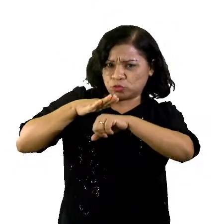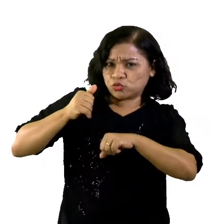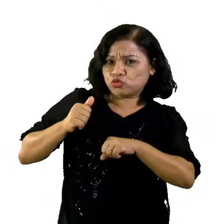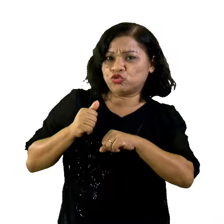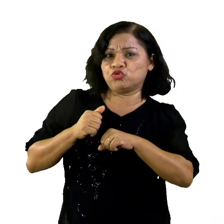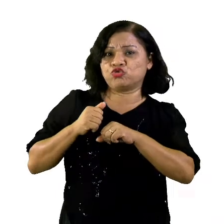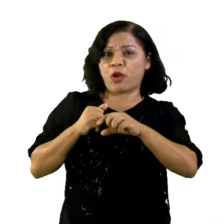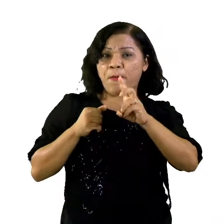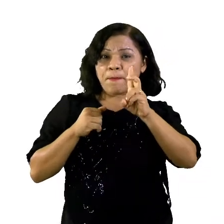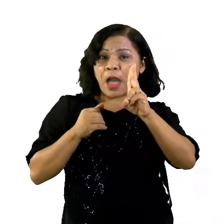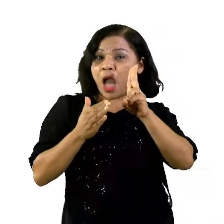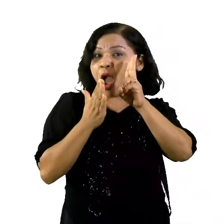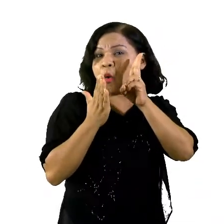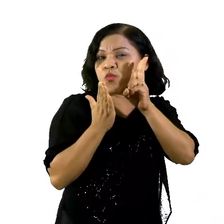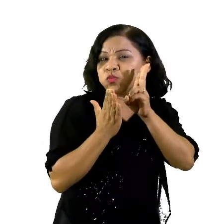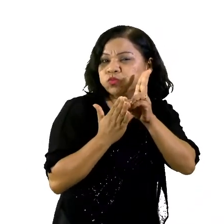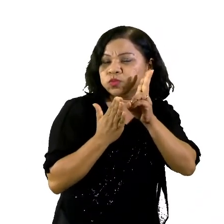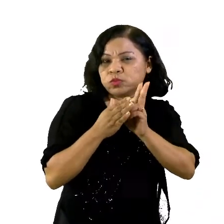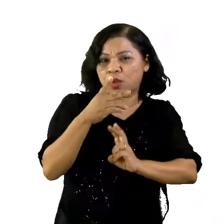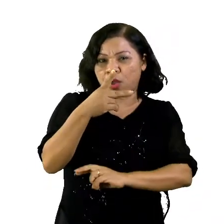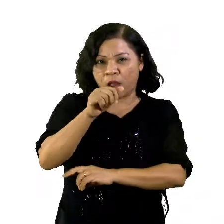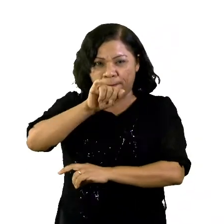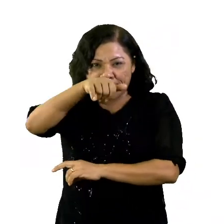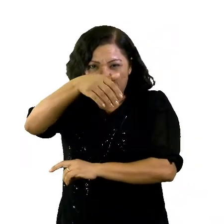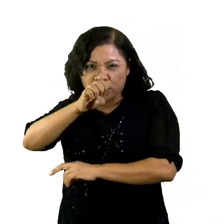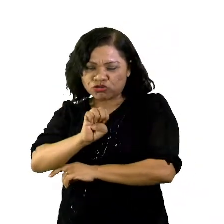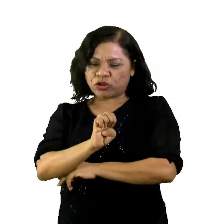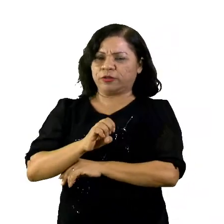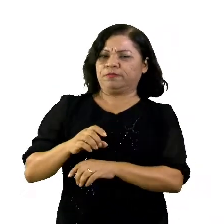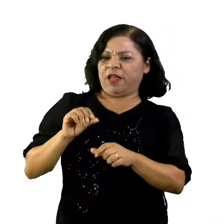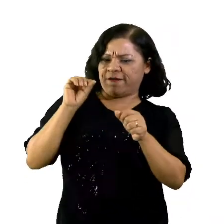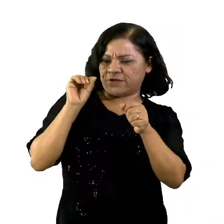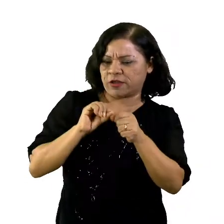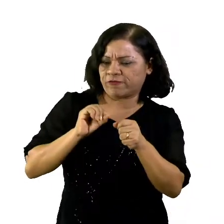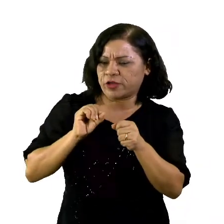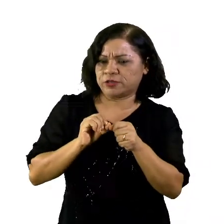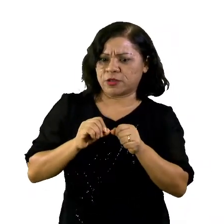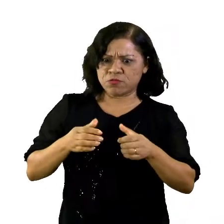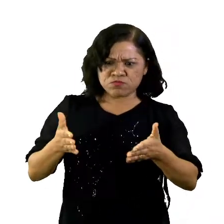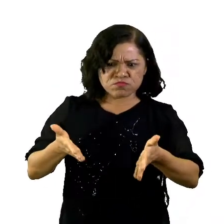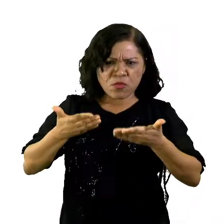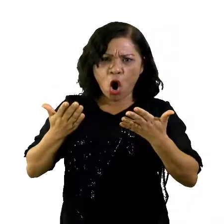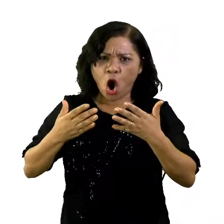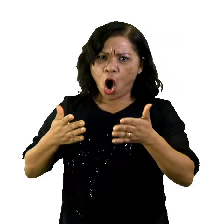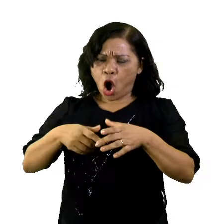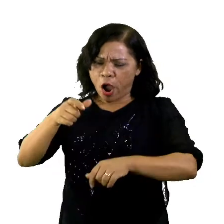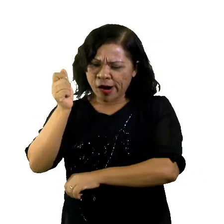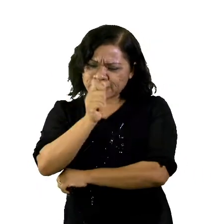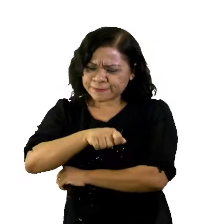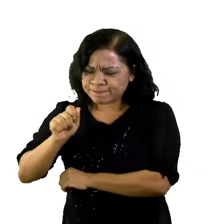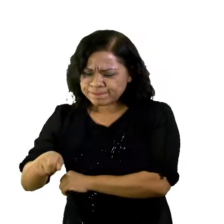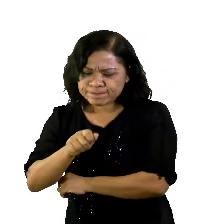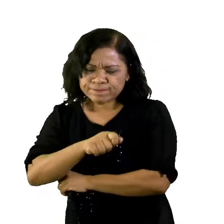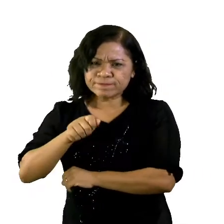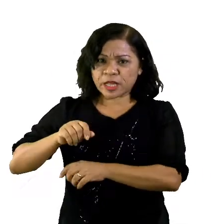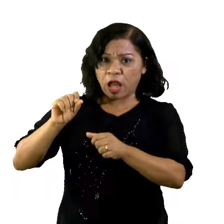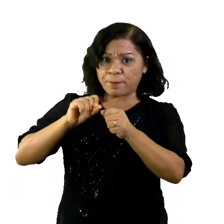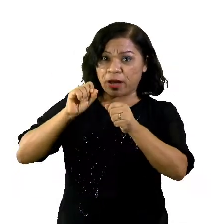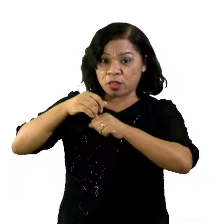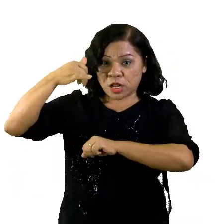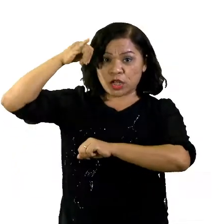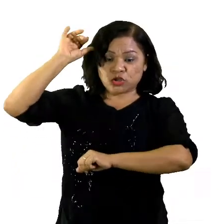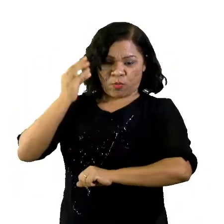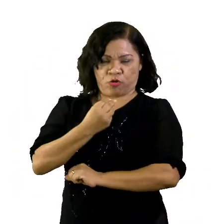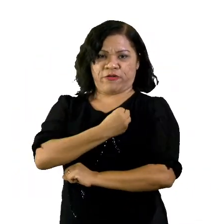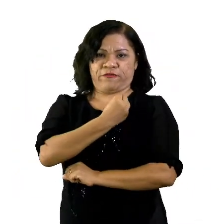para fazer um ritual e trazer o seu boi de volta. O pajé realizou um